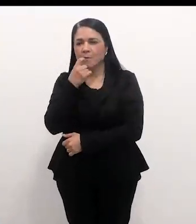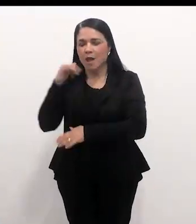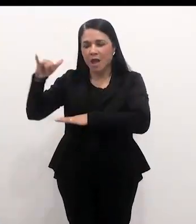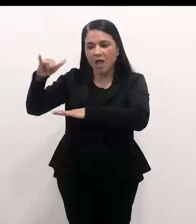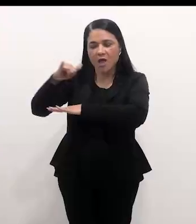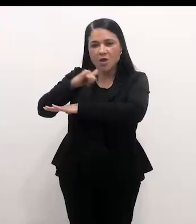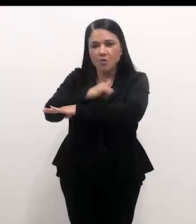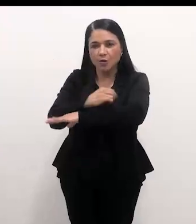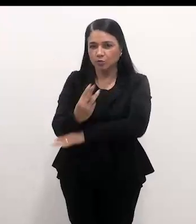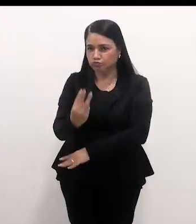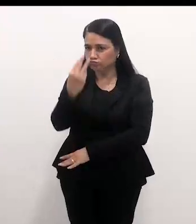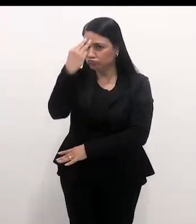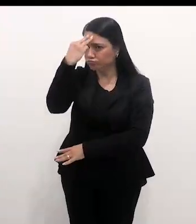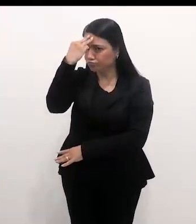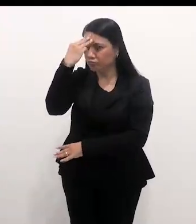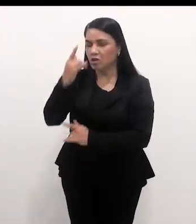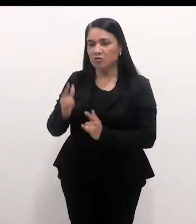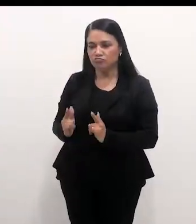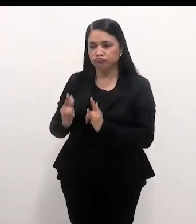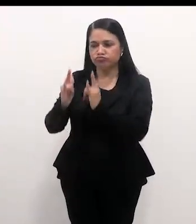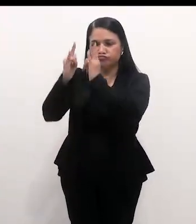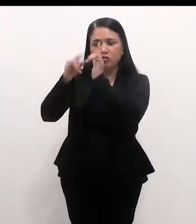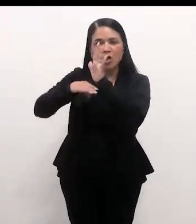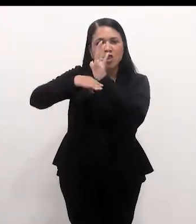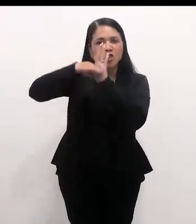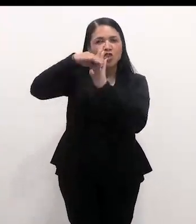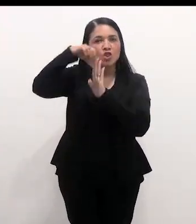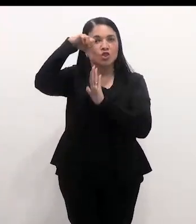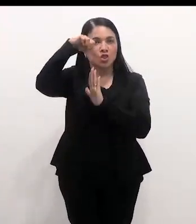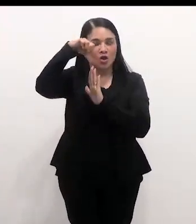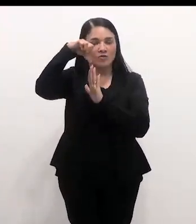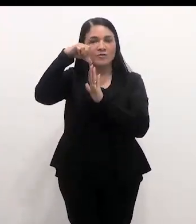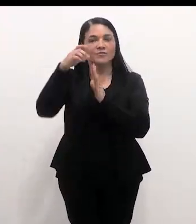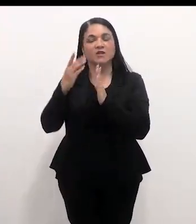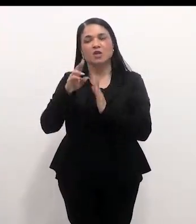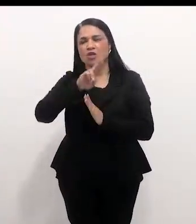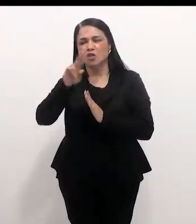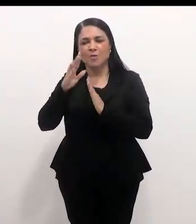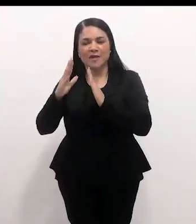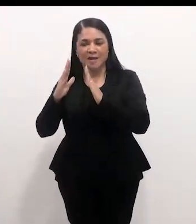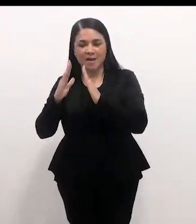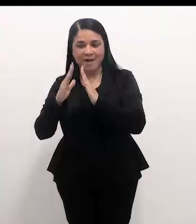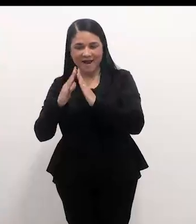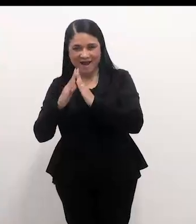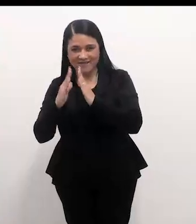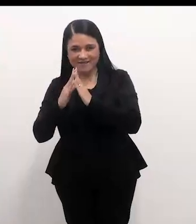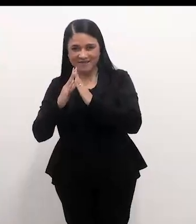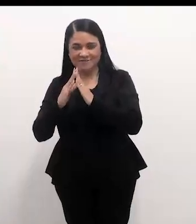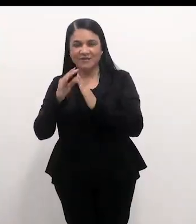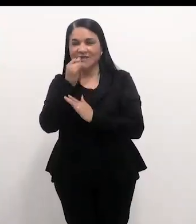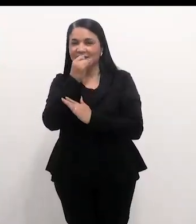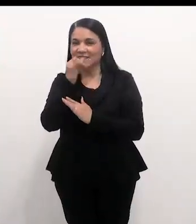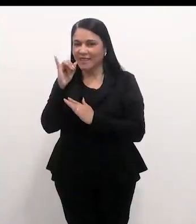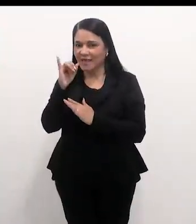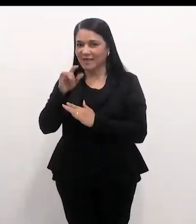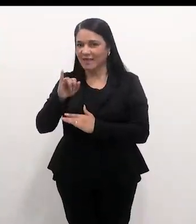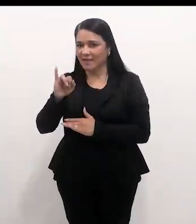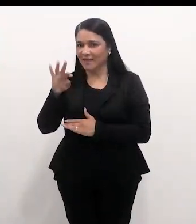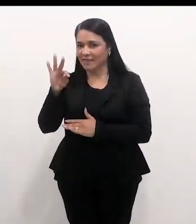do aeroporto Santos Dumont, 9 andares. Nós chamamos Casa d'Italia, não Consulado Geral da Itália,